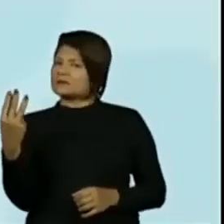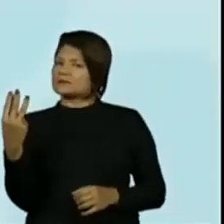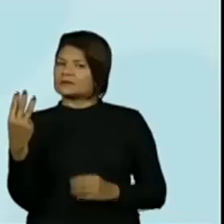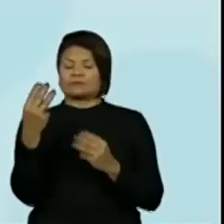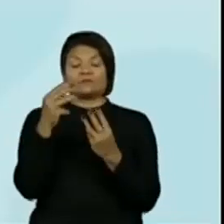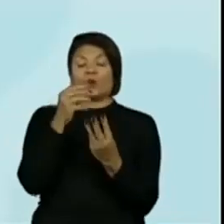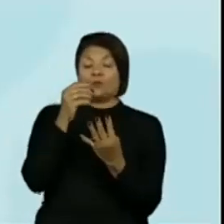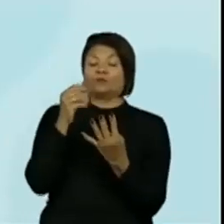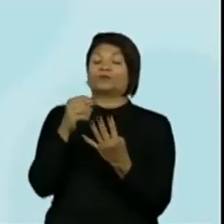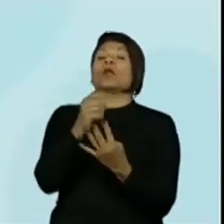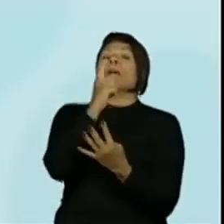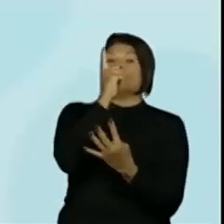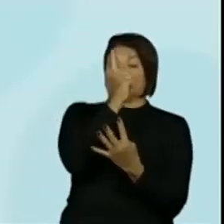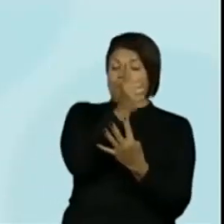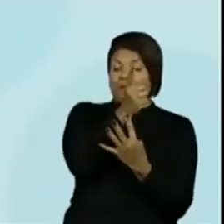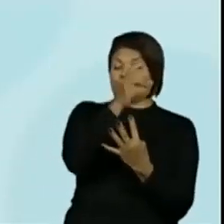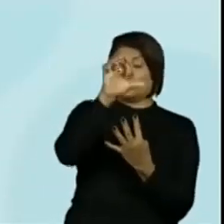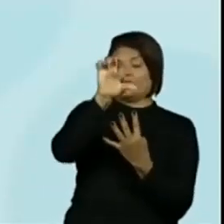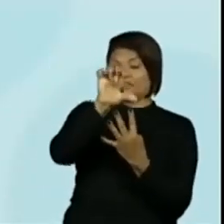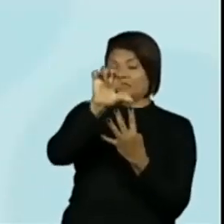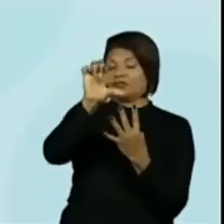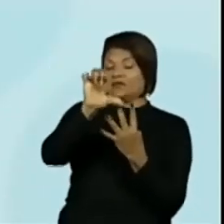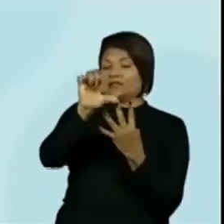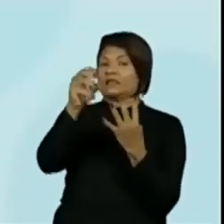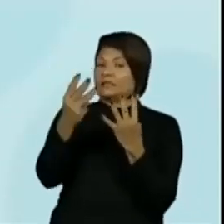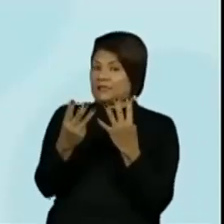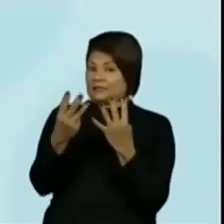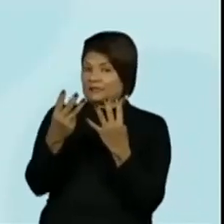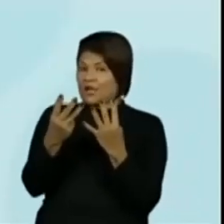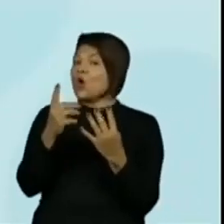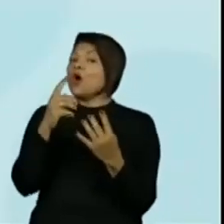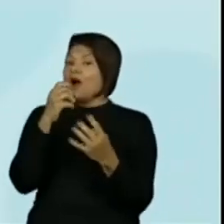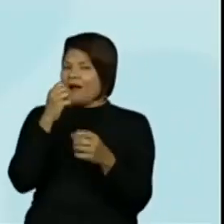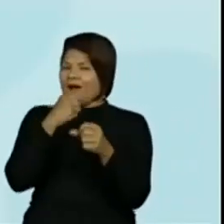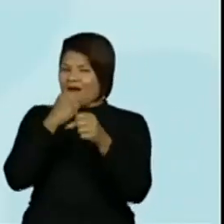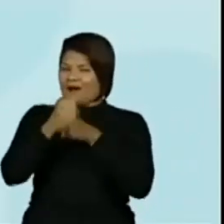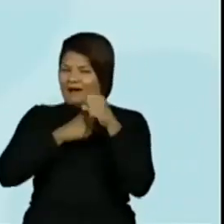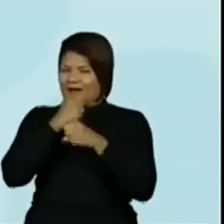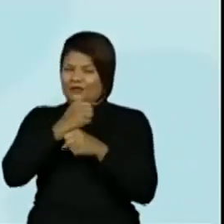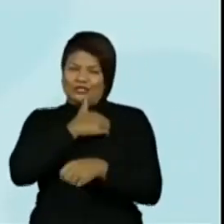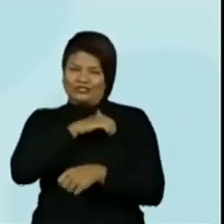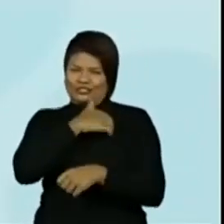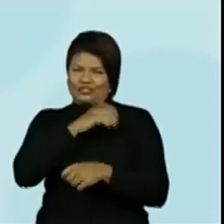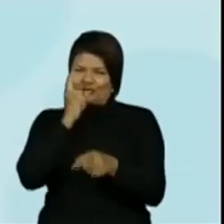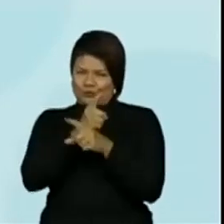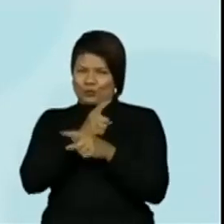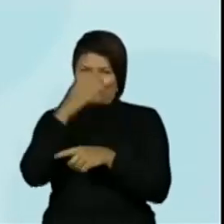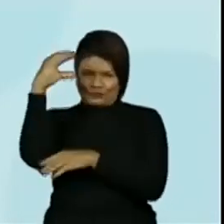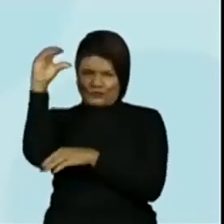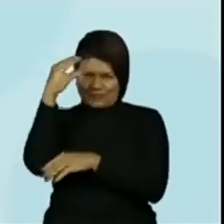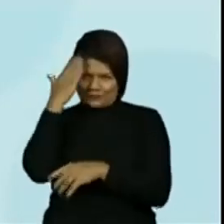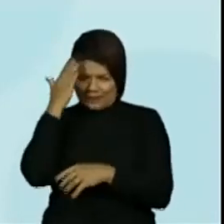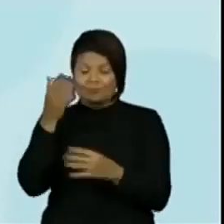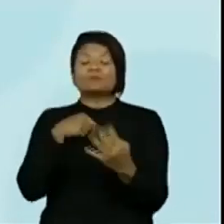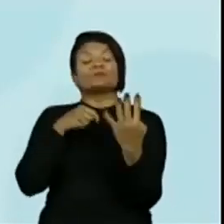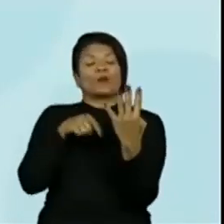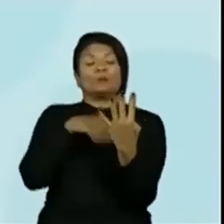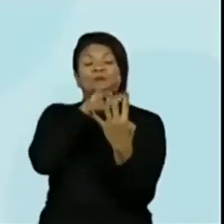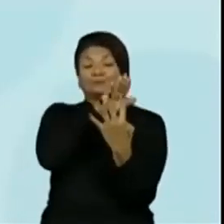1993, o ano em que foi descoberto aquele dinossauro na Argentina. Reparem numa